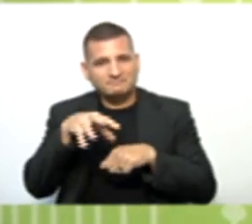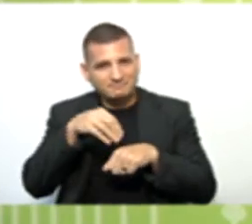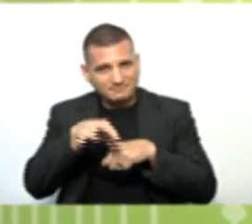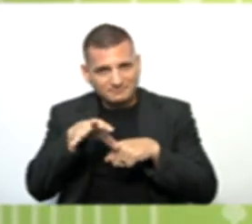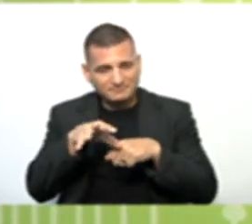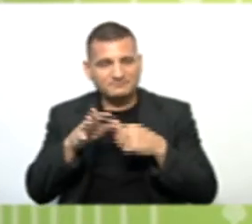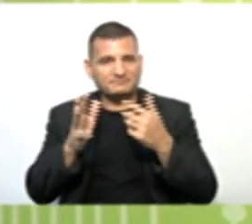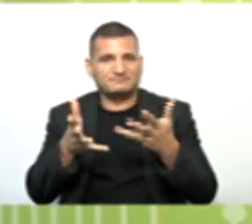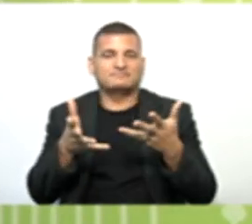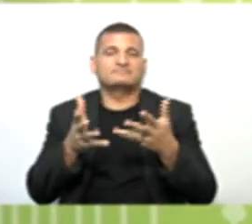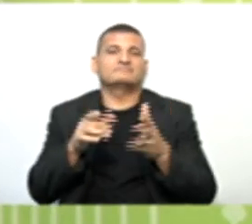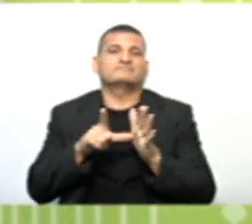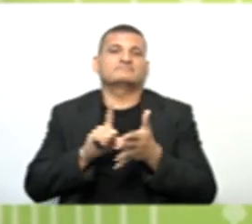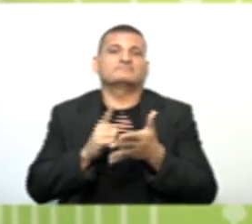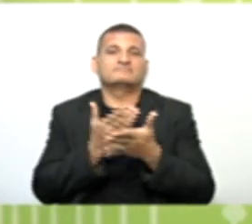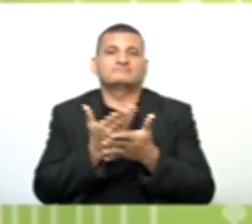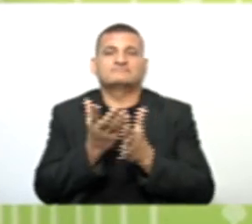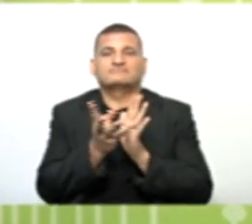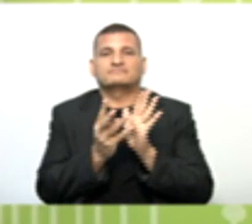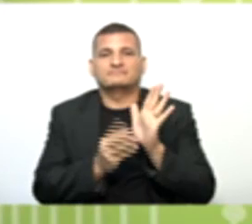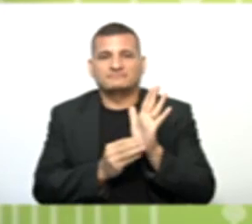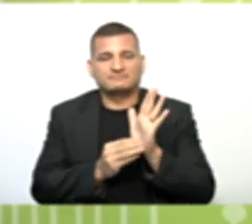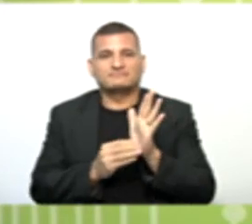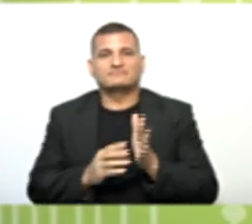nos conteúdos que estudamos na aula de hoje.